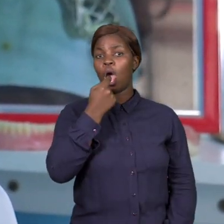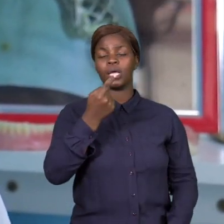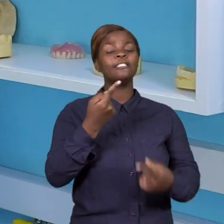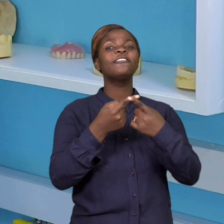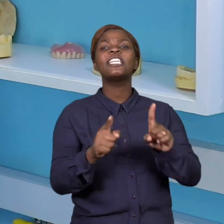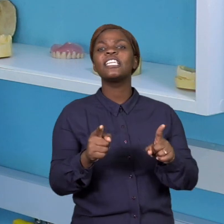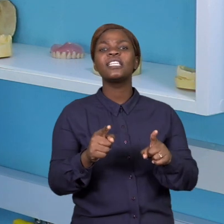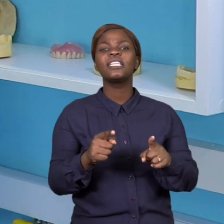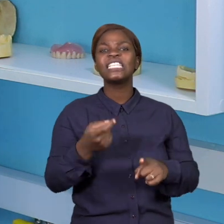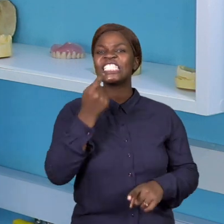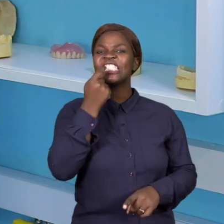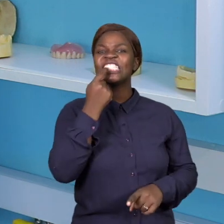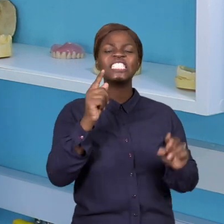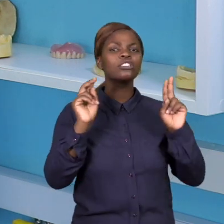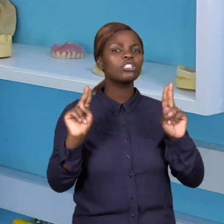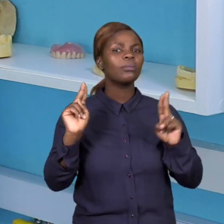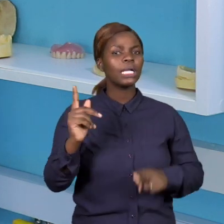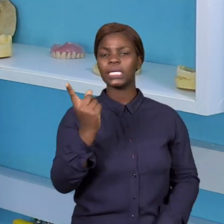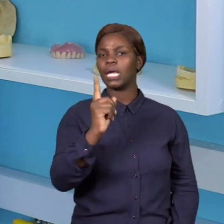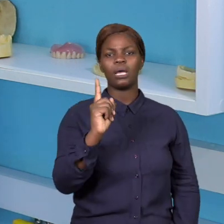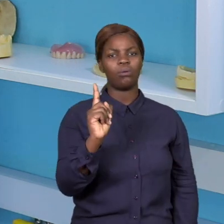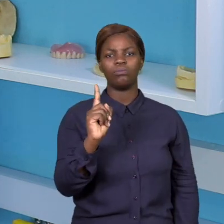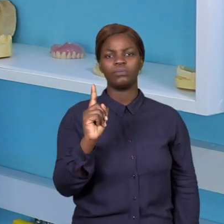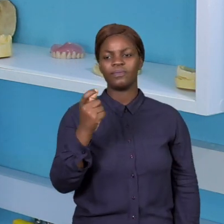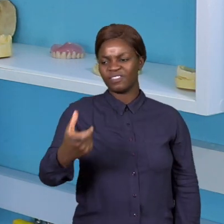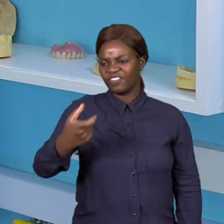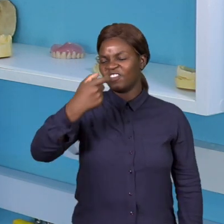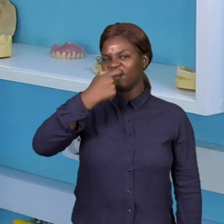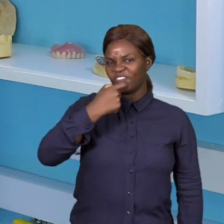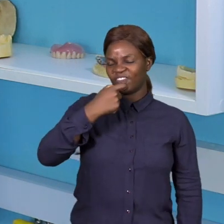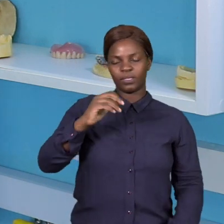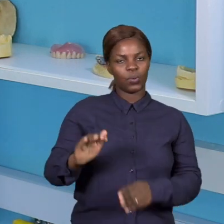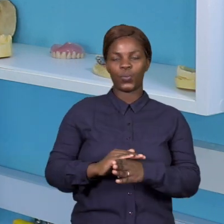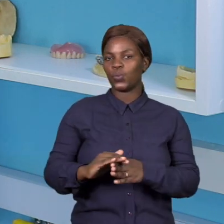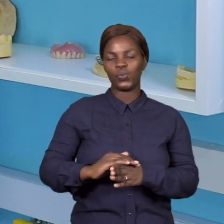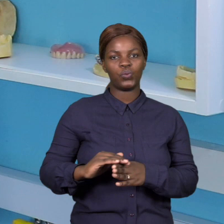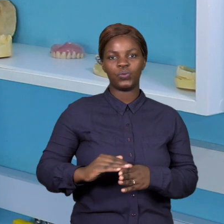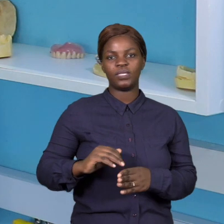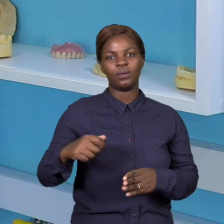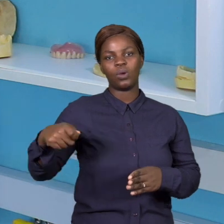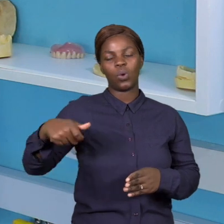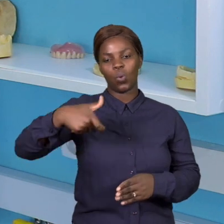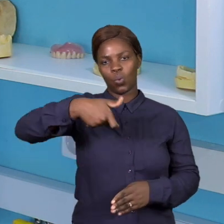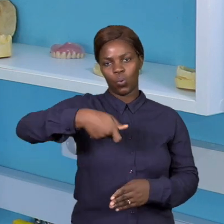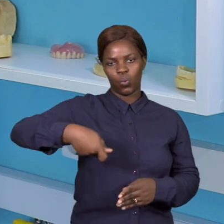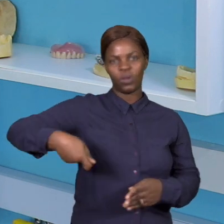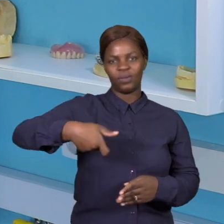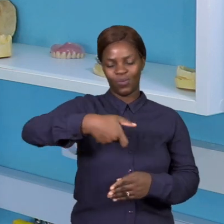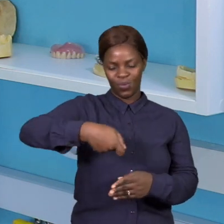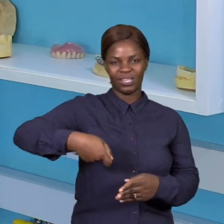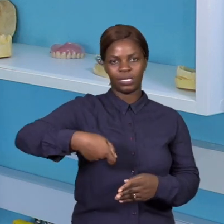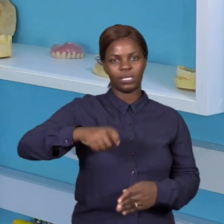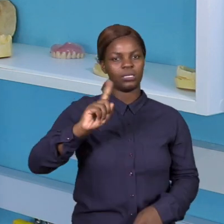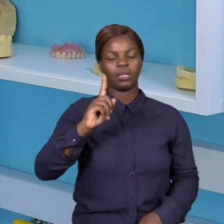dentes, nas primeiras capas de dentários, que seria a dentina, não vai ser a mesma coisa que com as resinas, que são